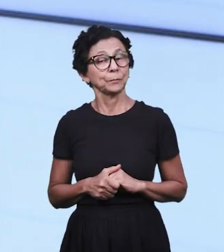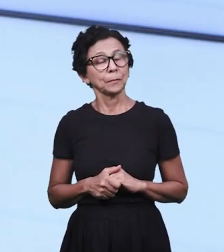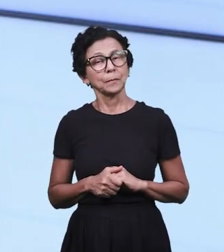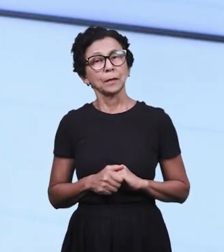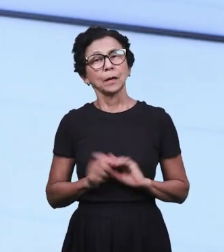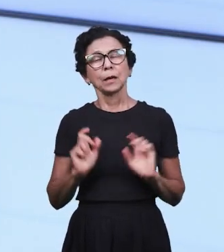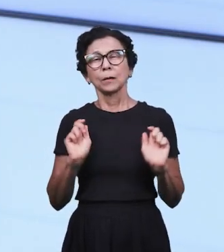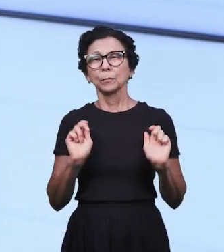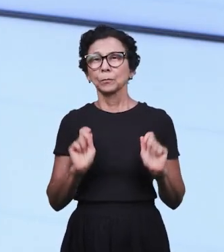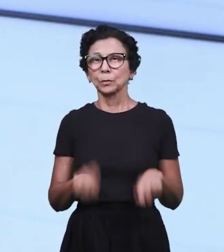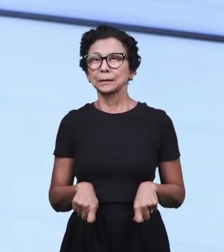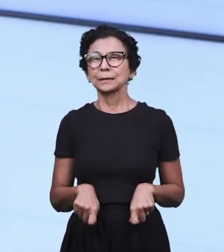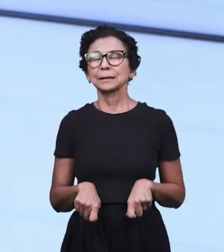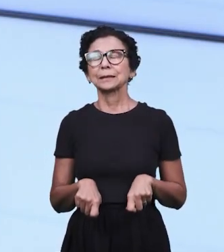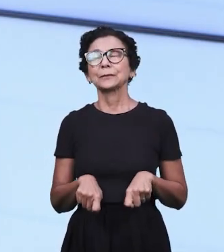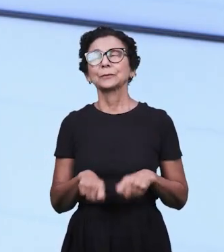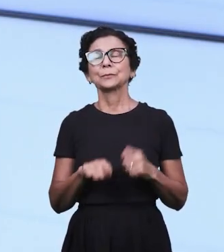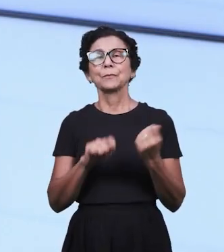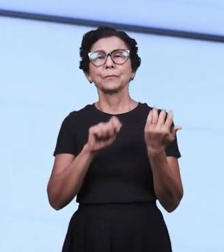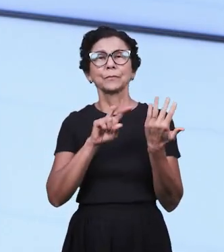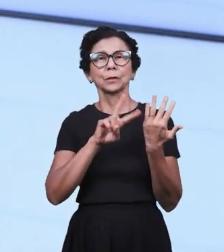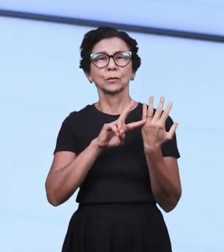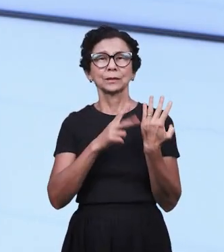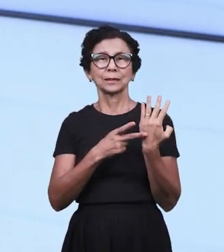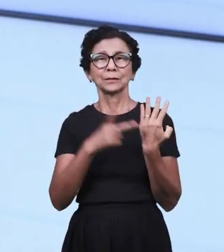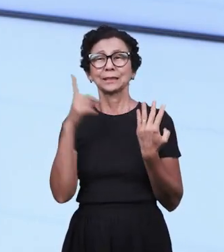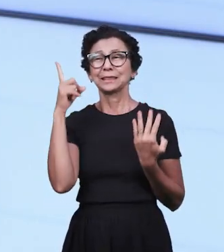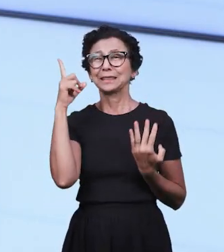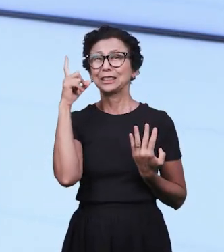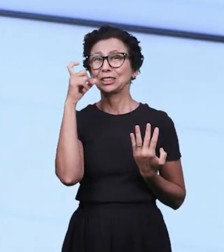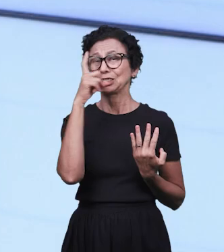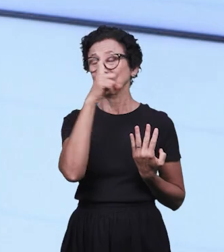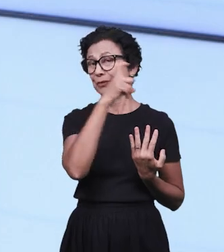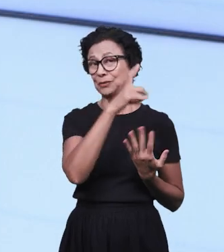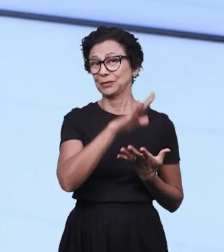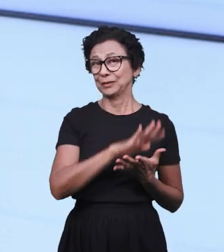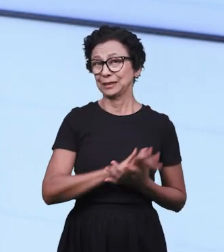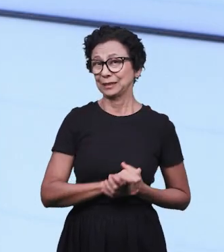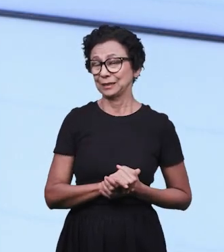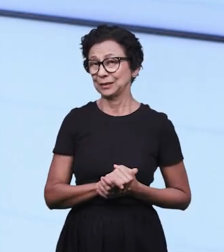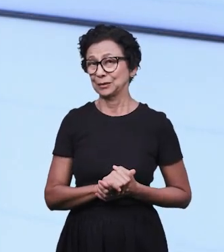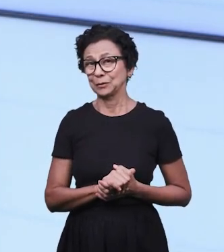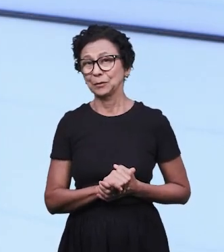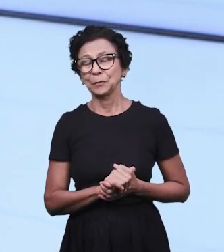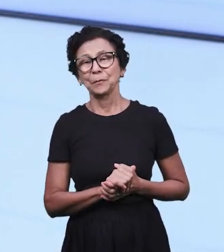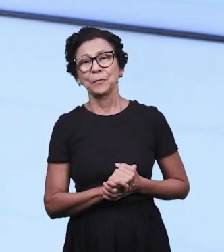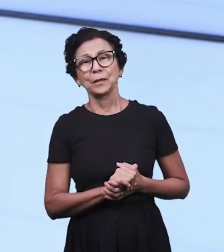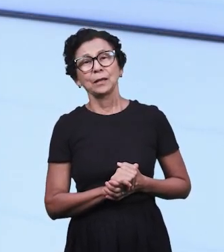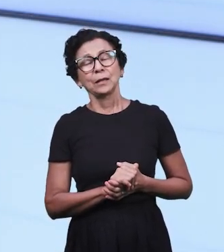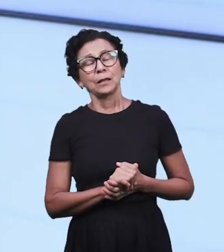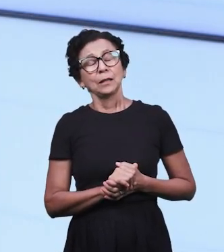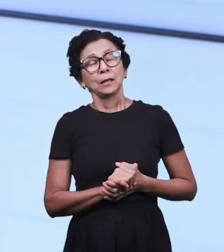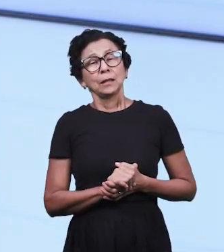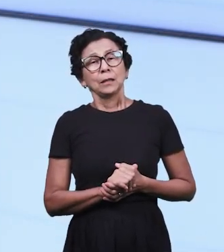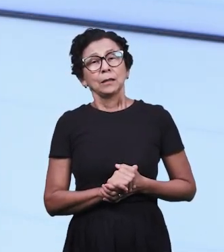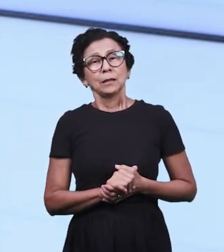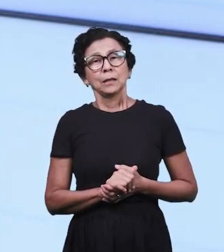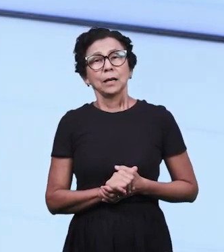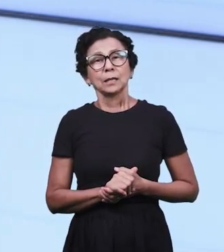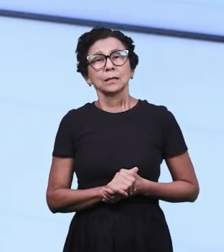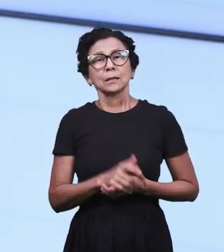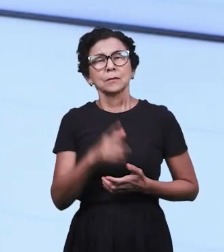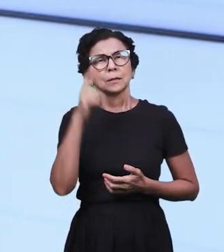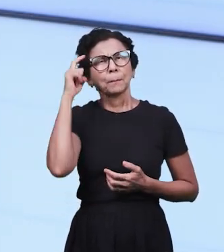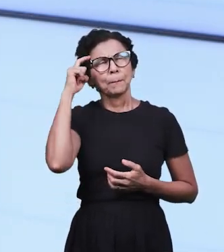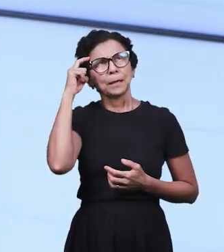você consequências muito difíceis, porque num primeiro momento você pode achar que isso é uma